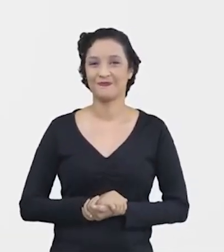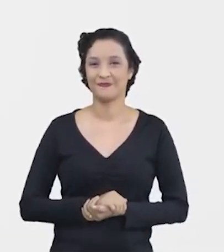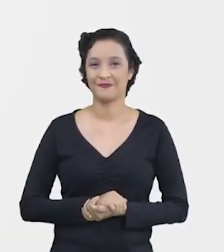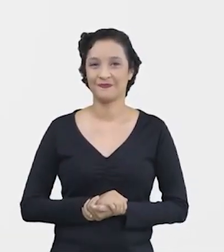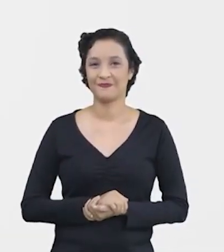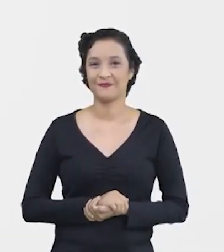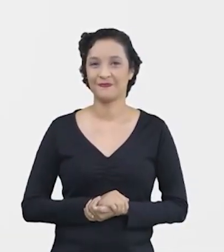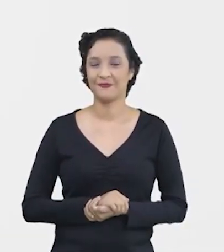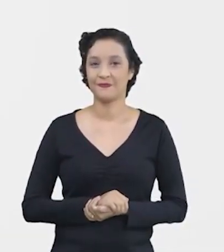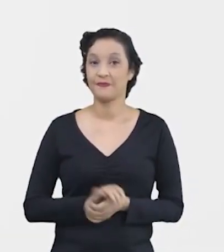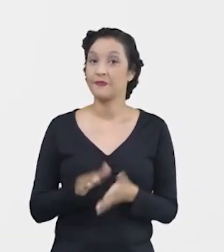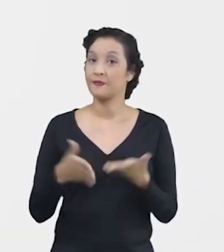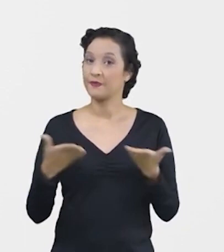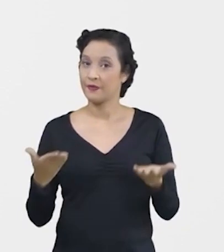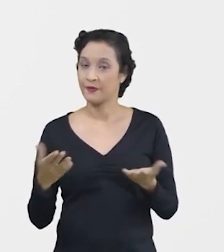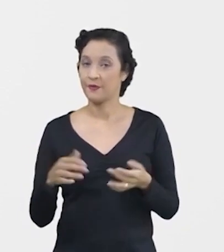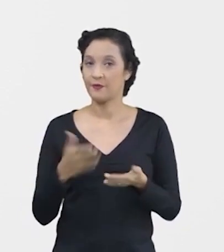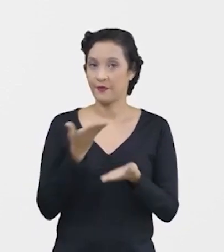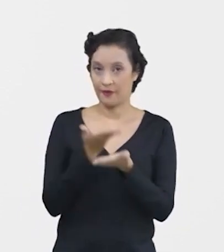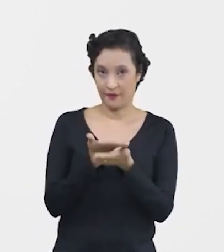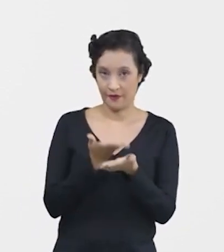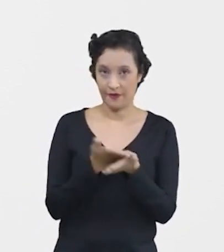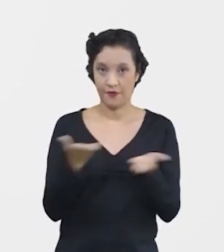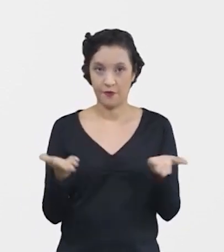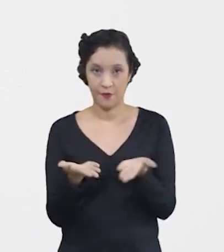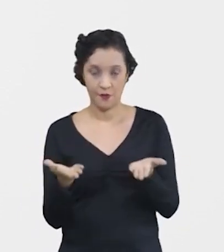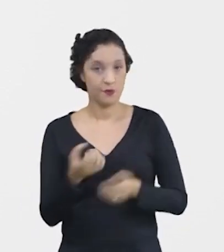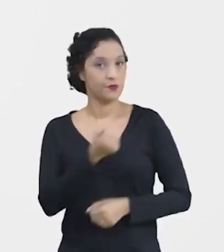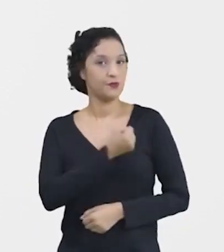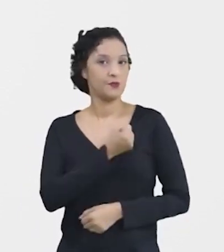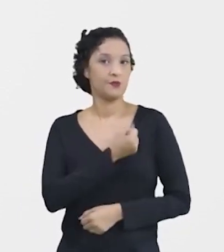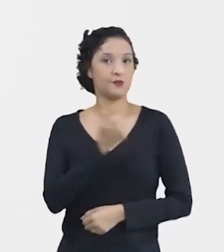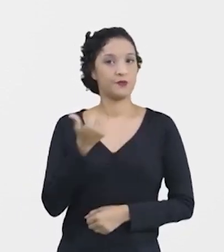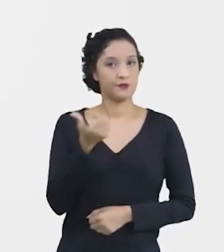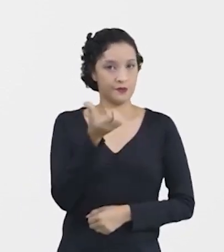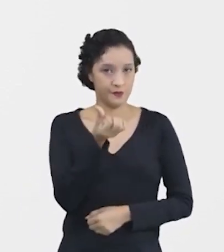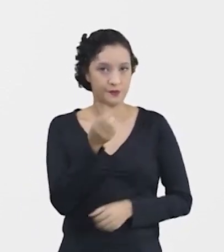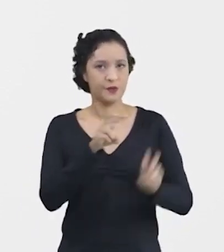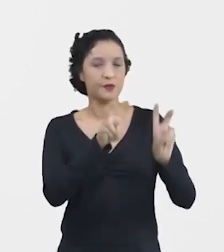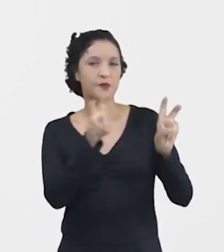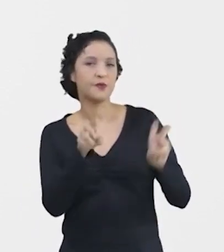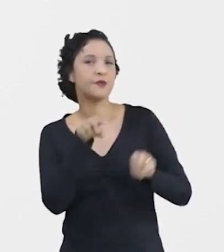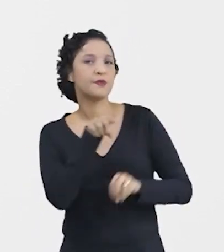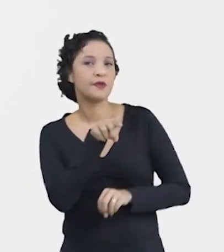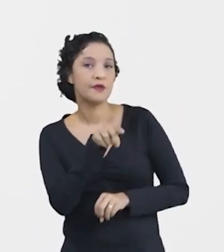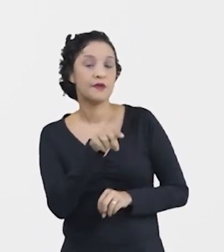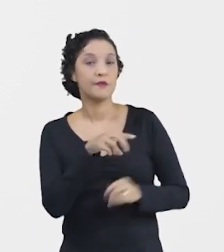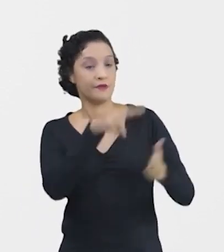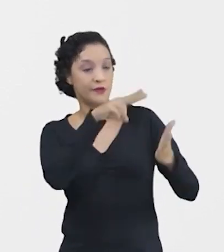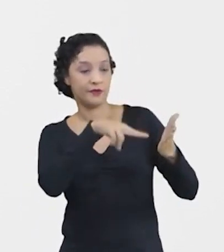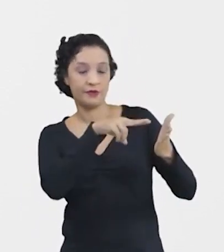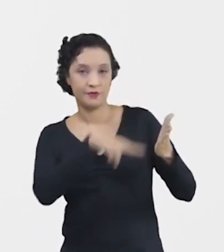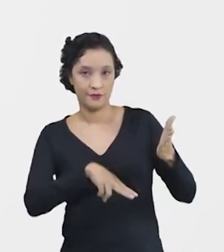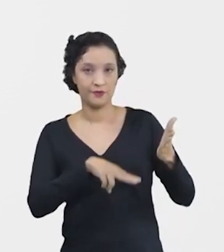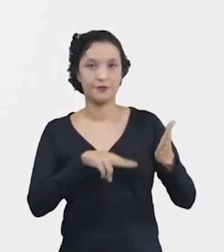Então, a aula de hoje é a aula 16. O eixo trabalhado, o eixo de leitura.